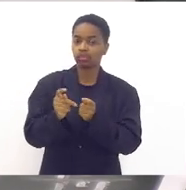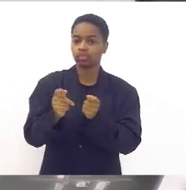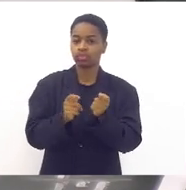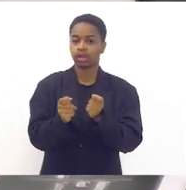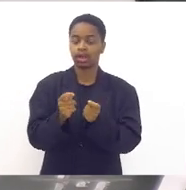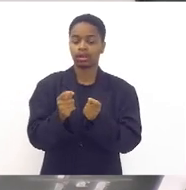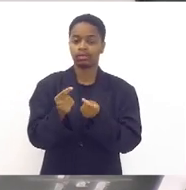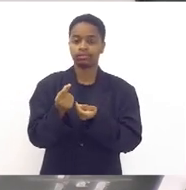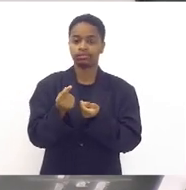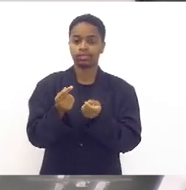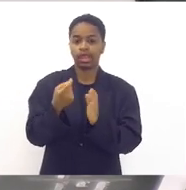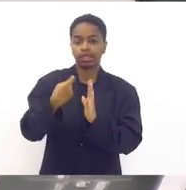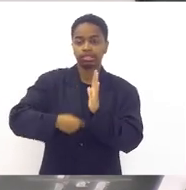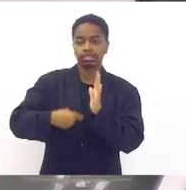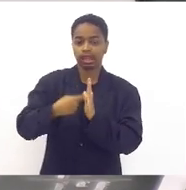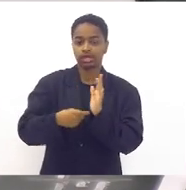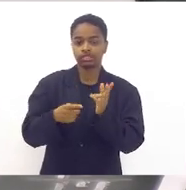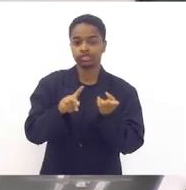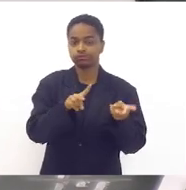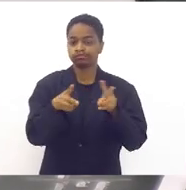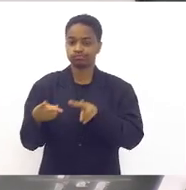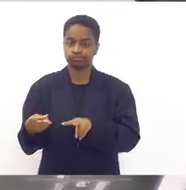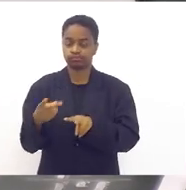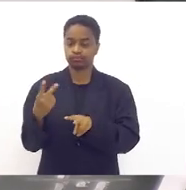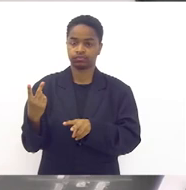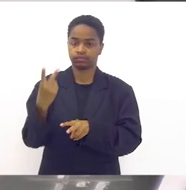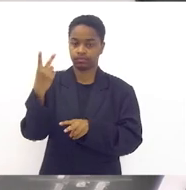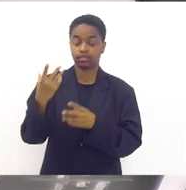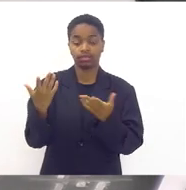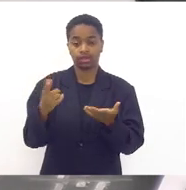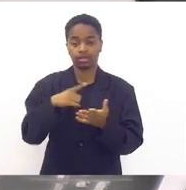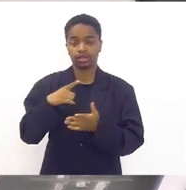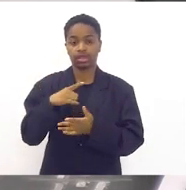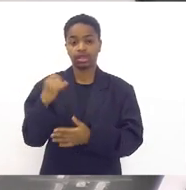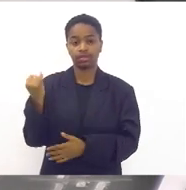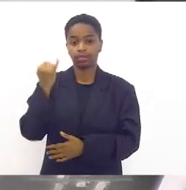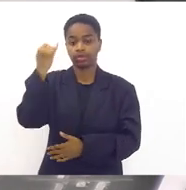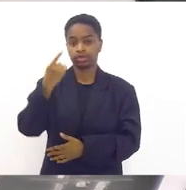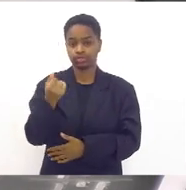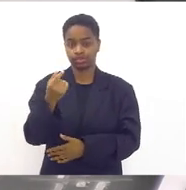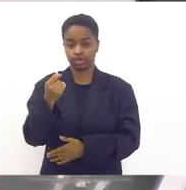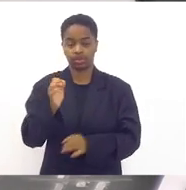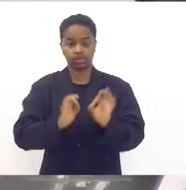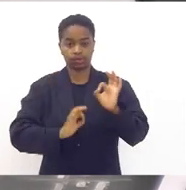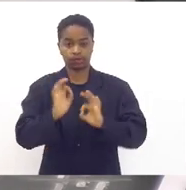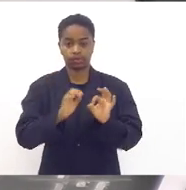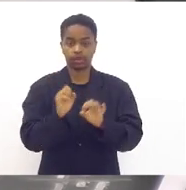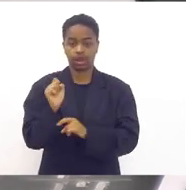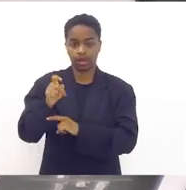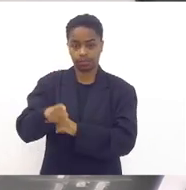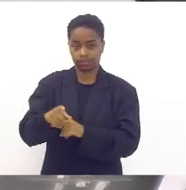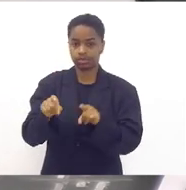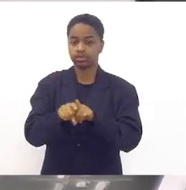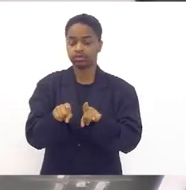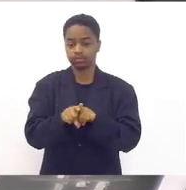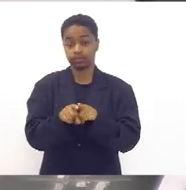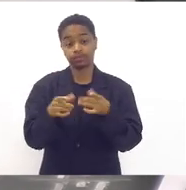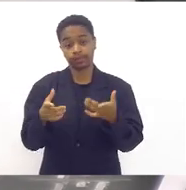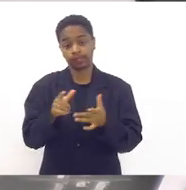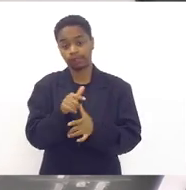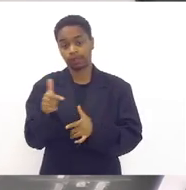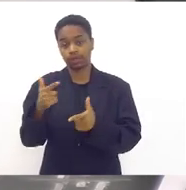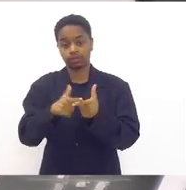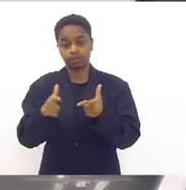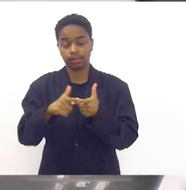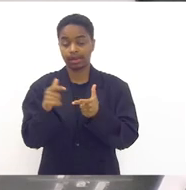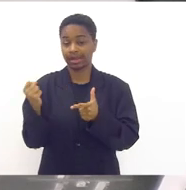tem uma importante receita que financia, sobretudo, a Previdência, né? Outro problema